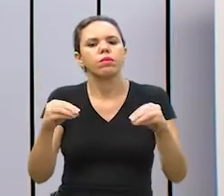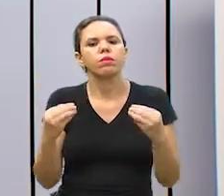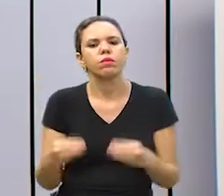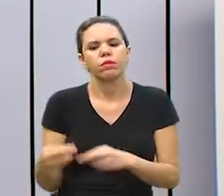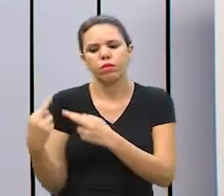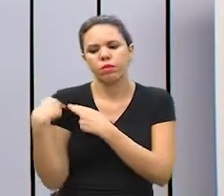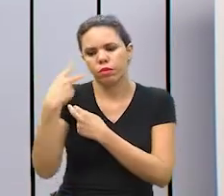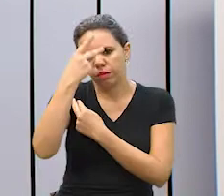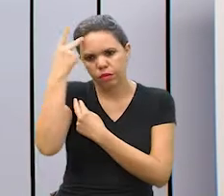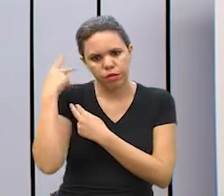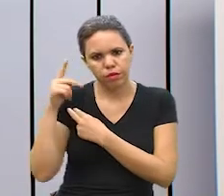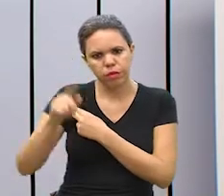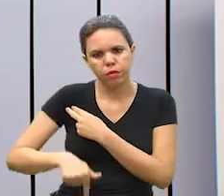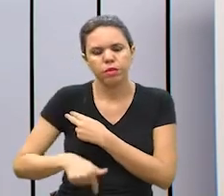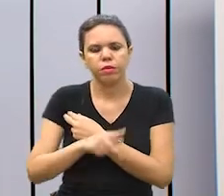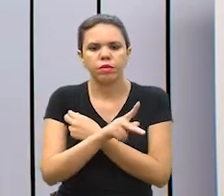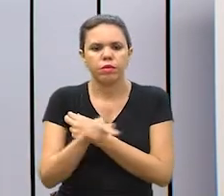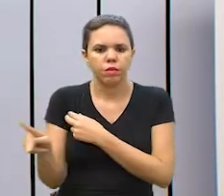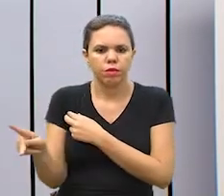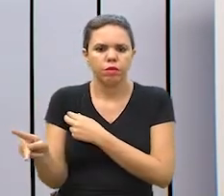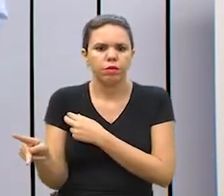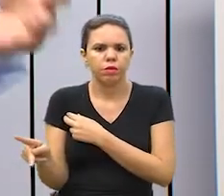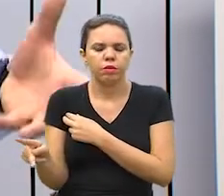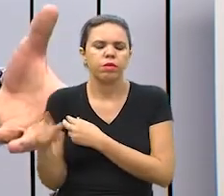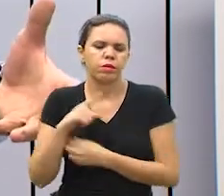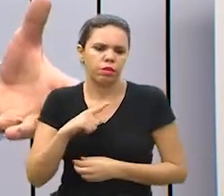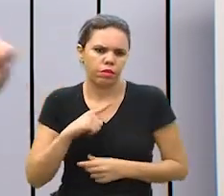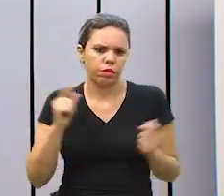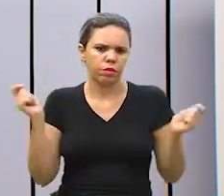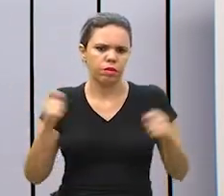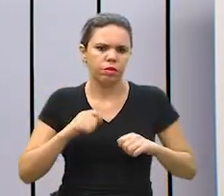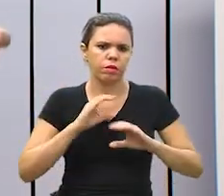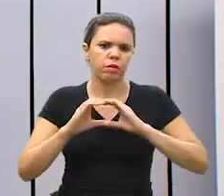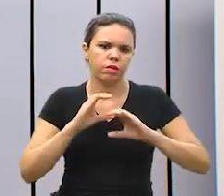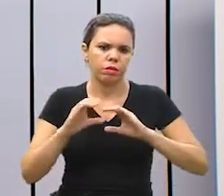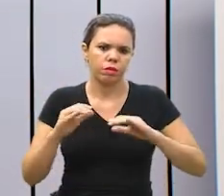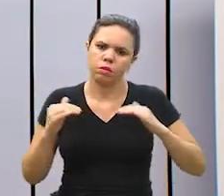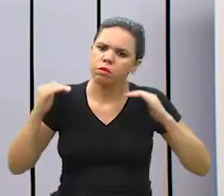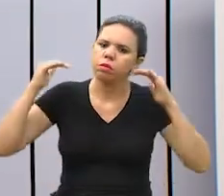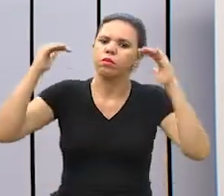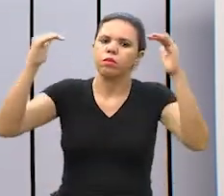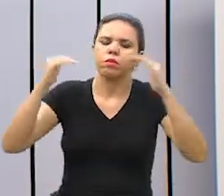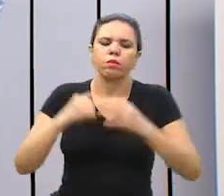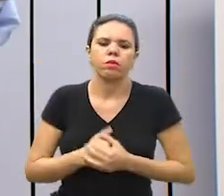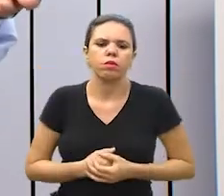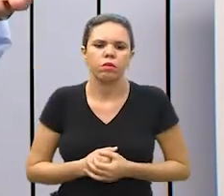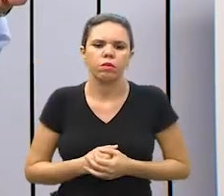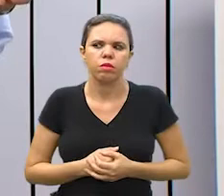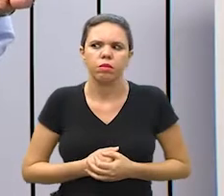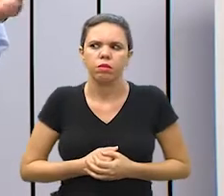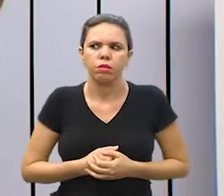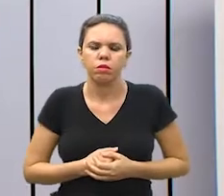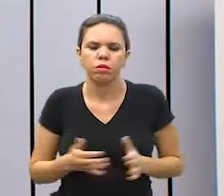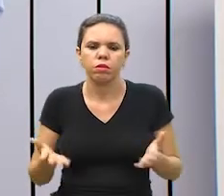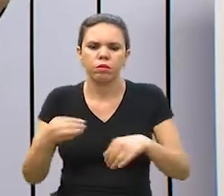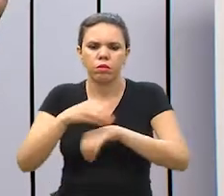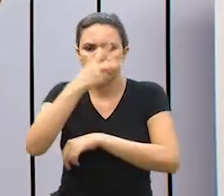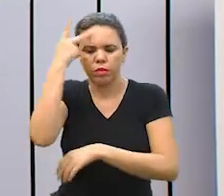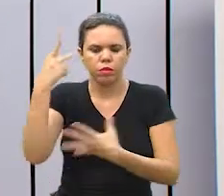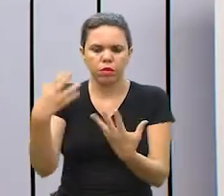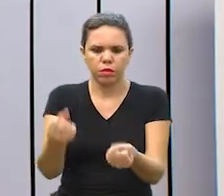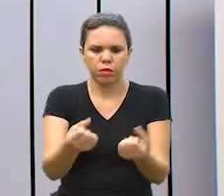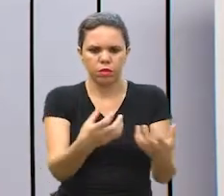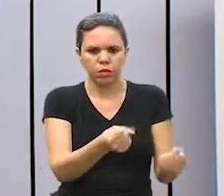uma pessoa que foi legitimada como presidente e que tem um poder de comunicação muito grande de levar essa população a